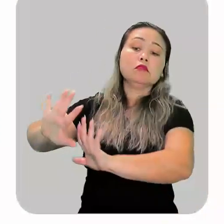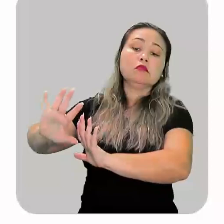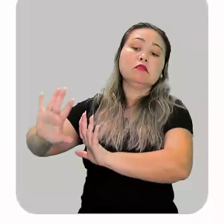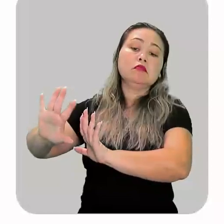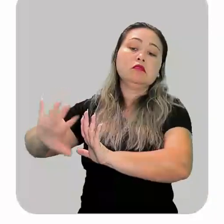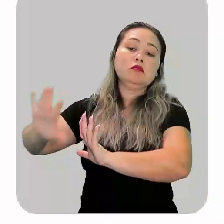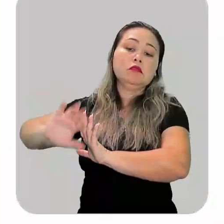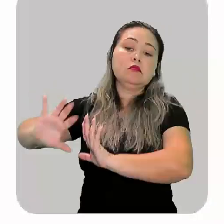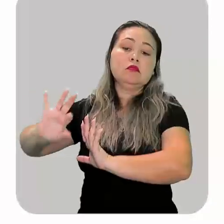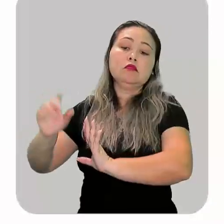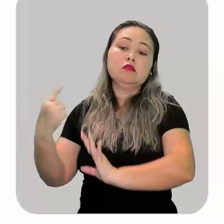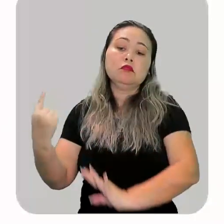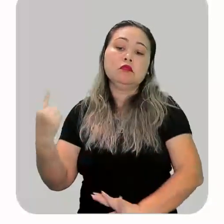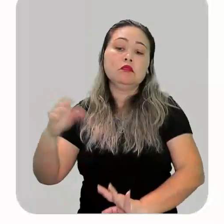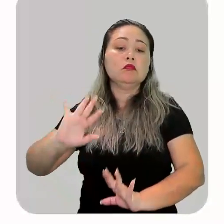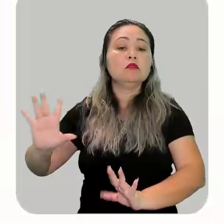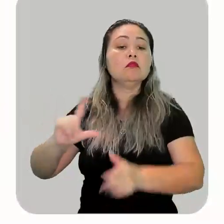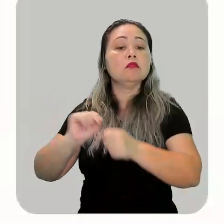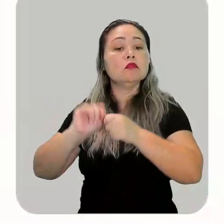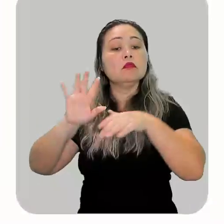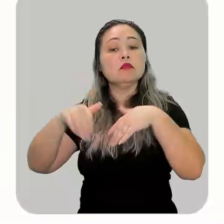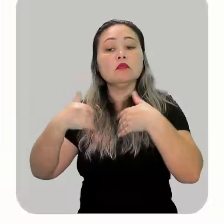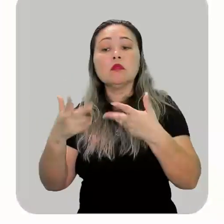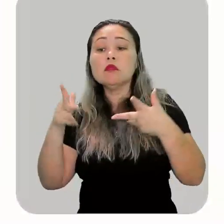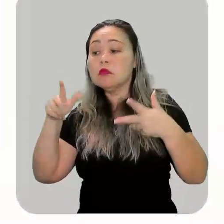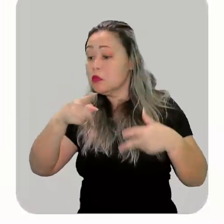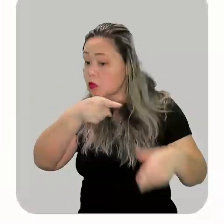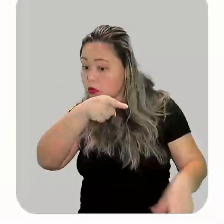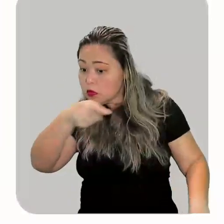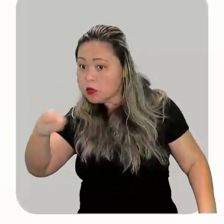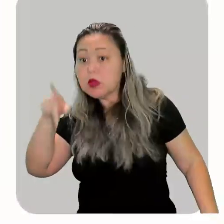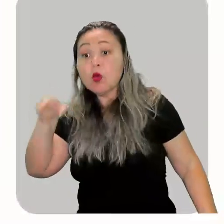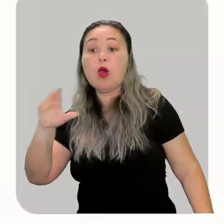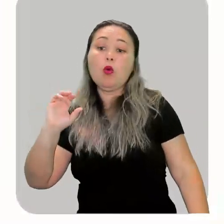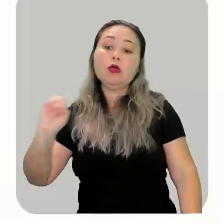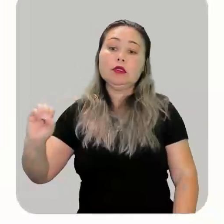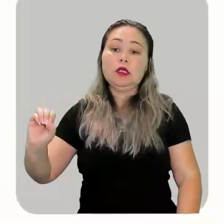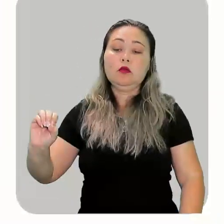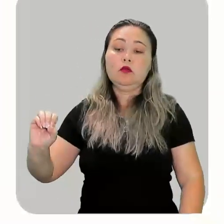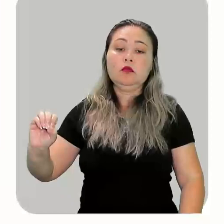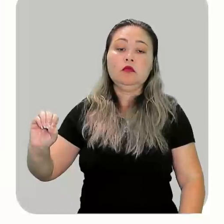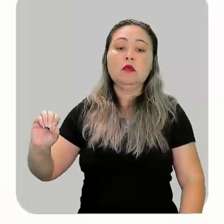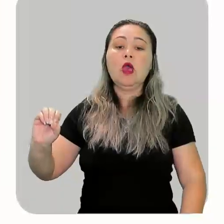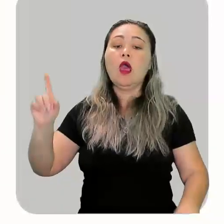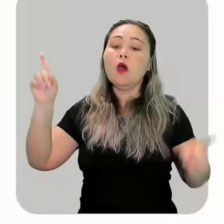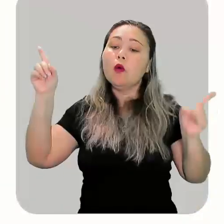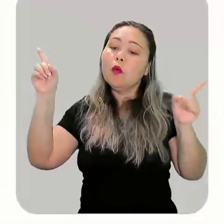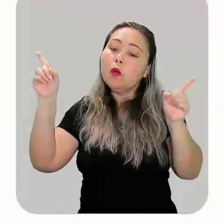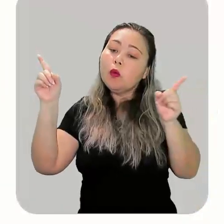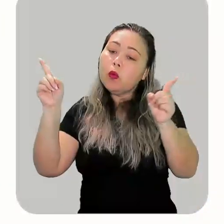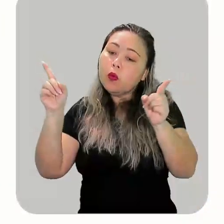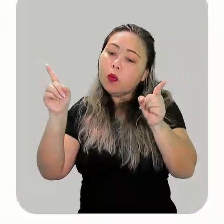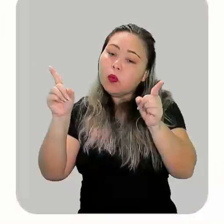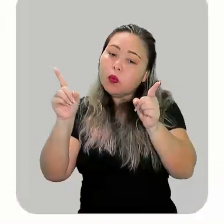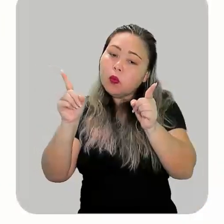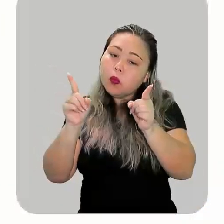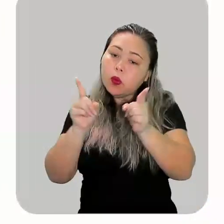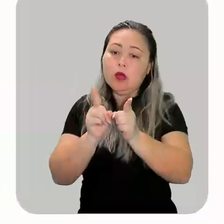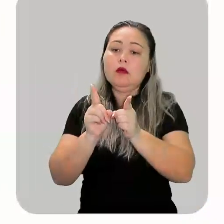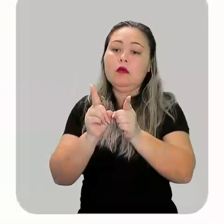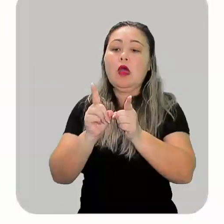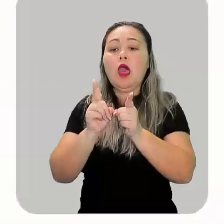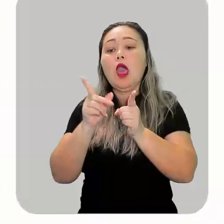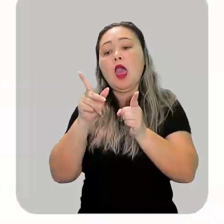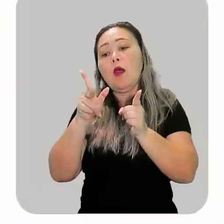está sozinho. E vai estar igual a 0. E na reduzida é aquela que aparece no formato de uma